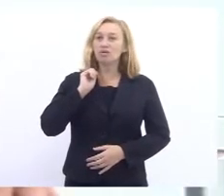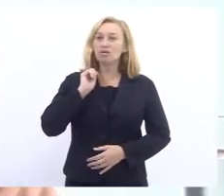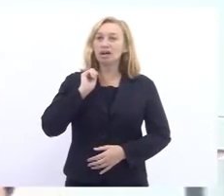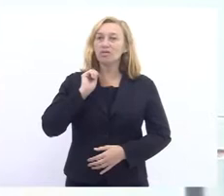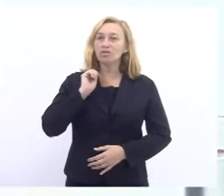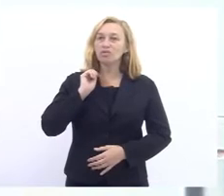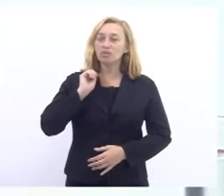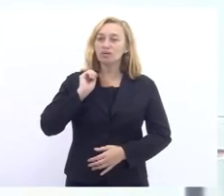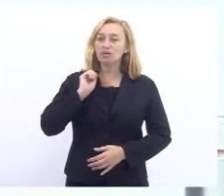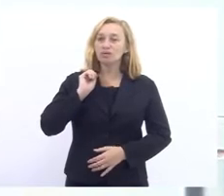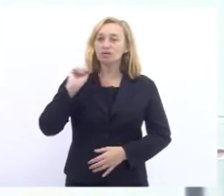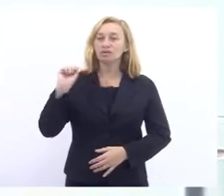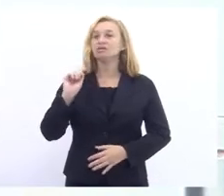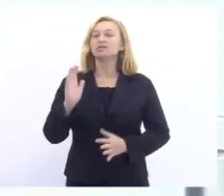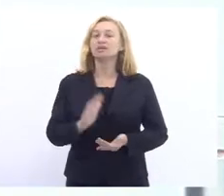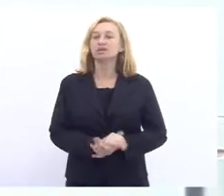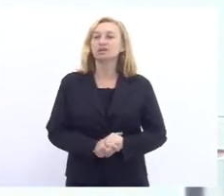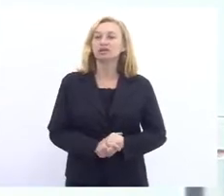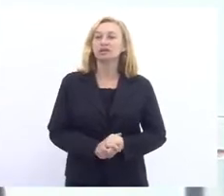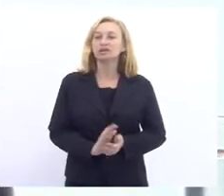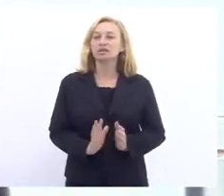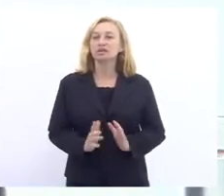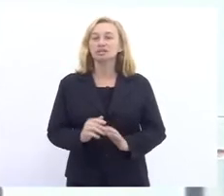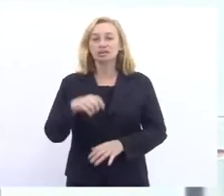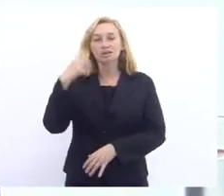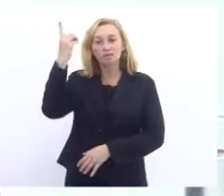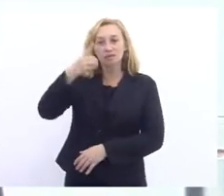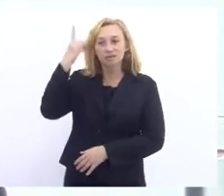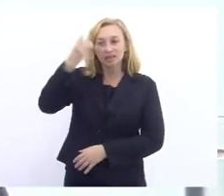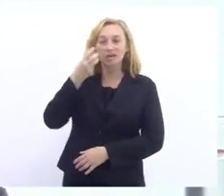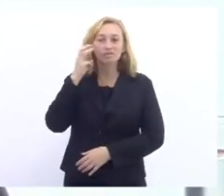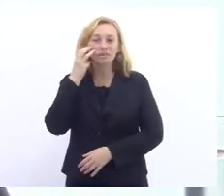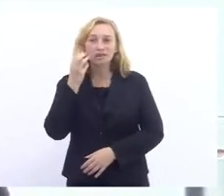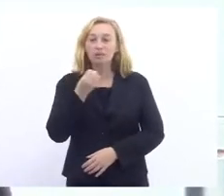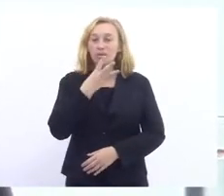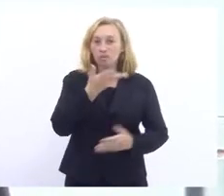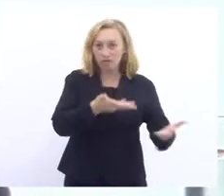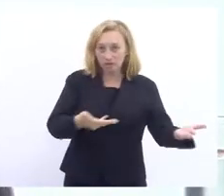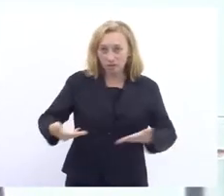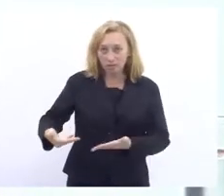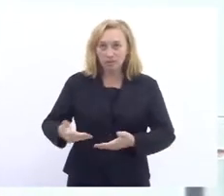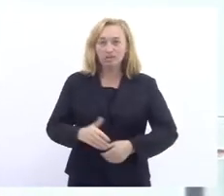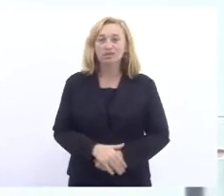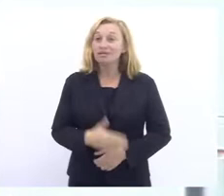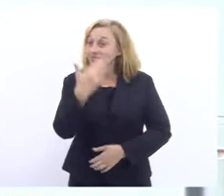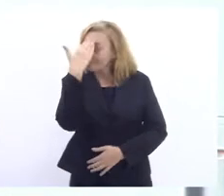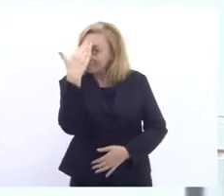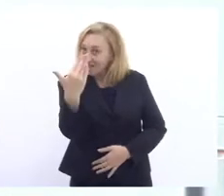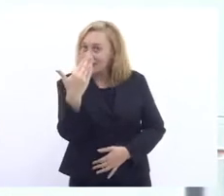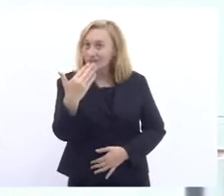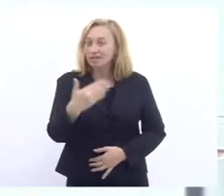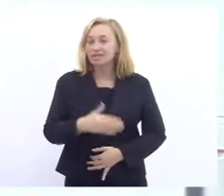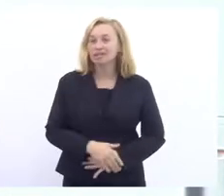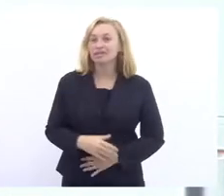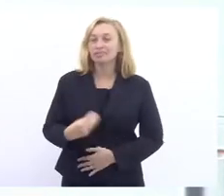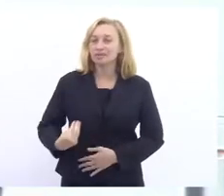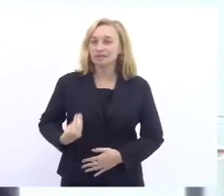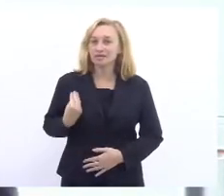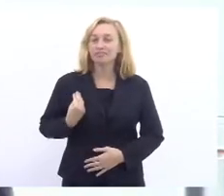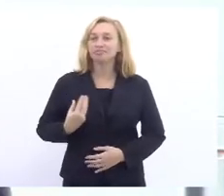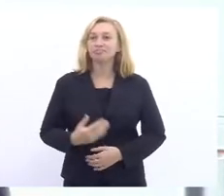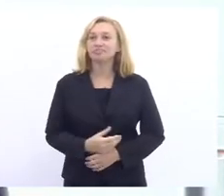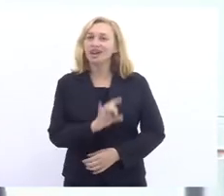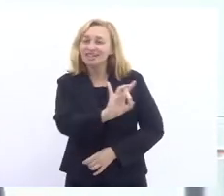sou Deputado waldeck Carneiro e não da Assembleia Legislativa desejo boas vindas e agradeço pela presença